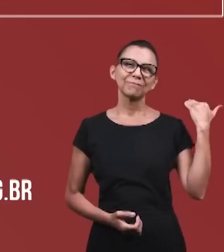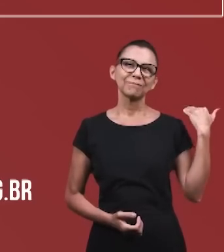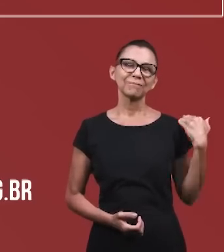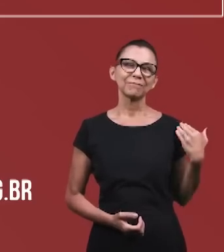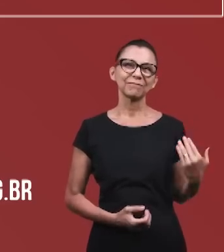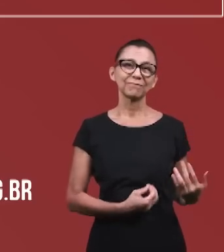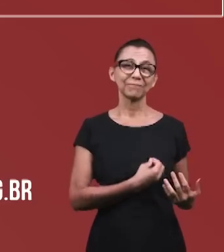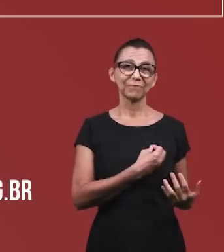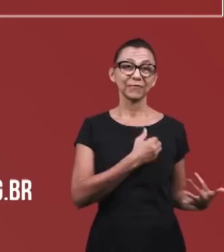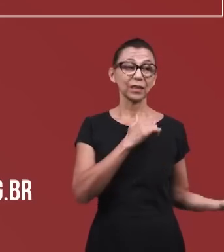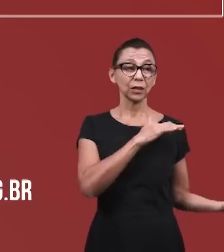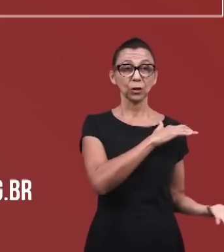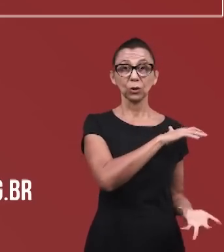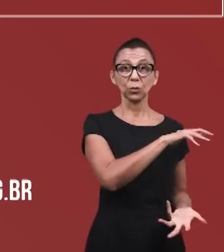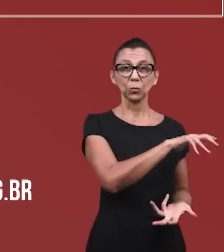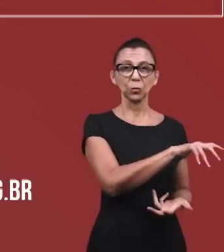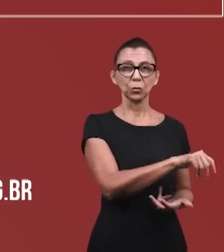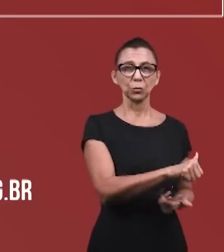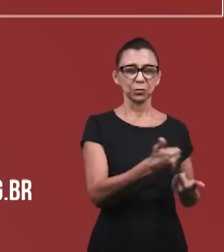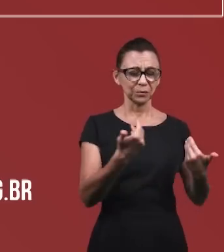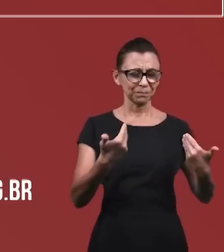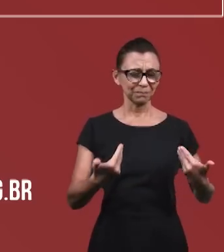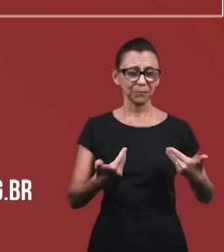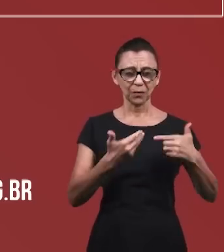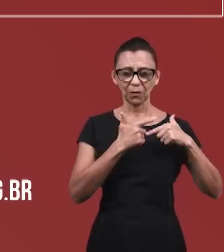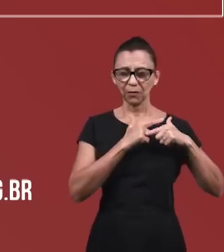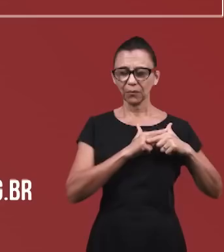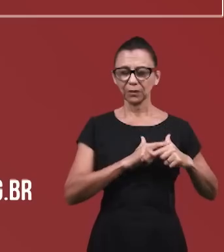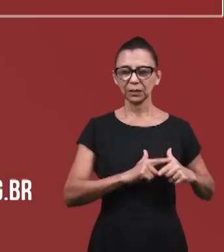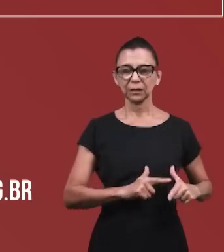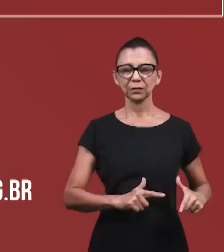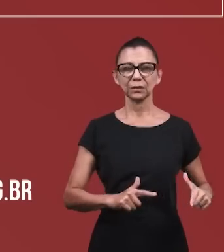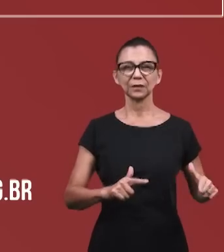nem alegria, até que o